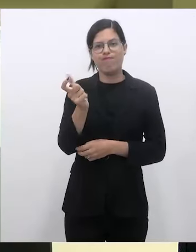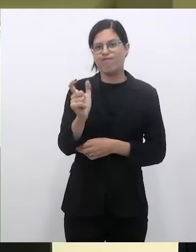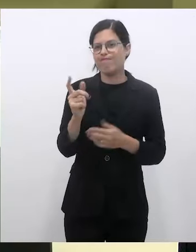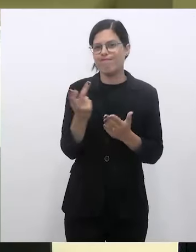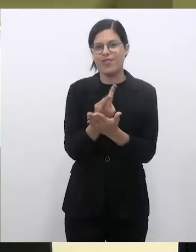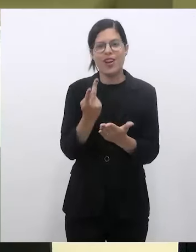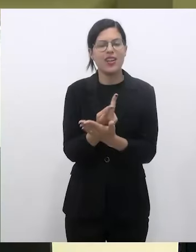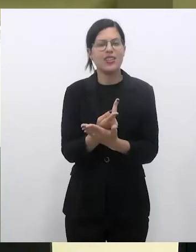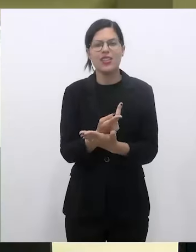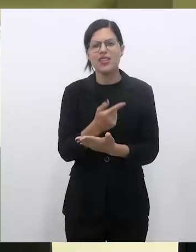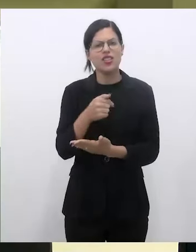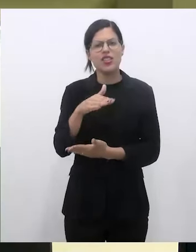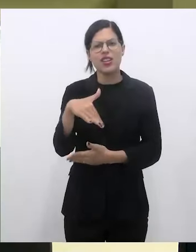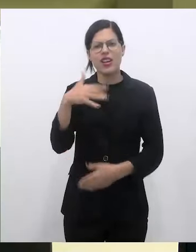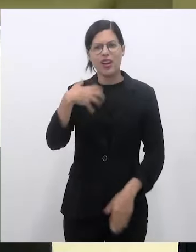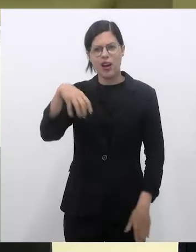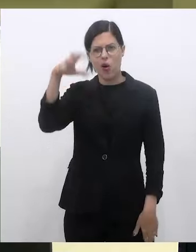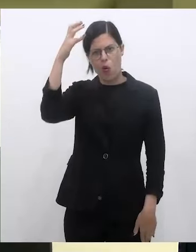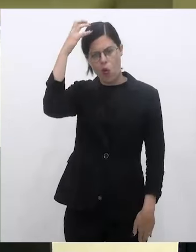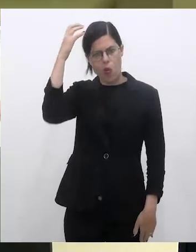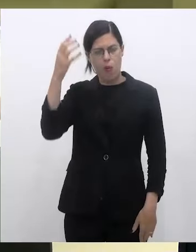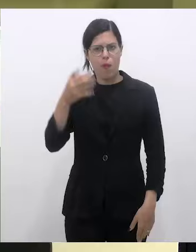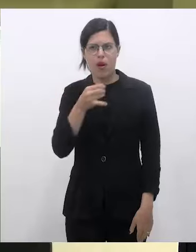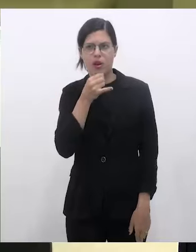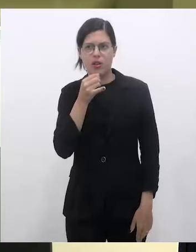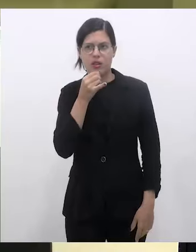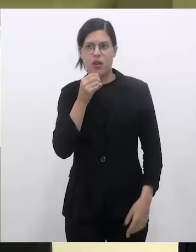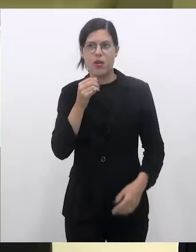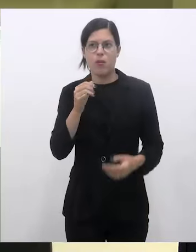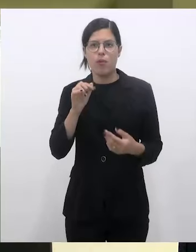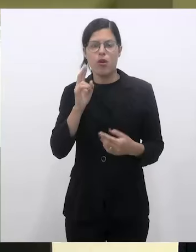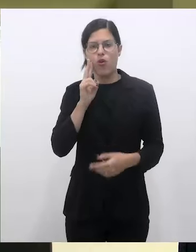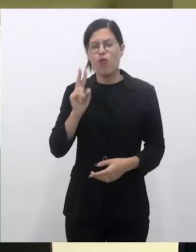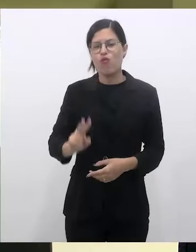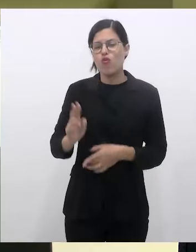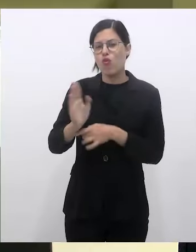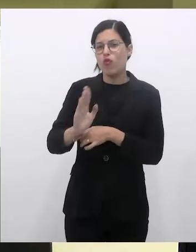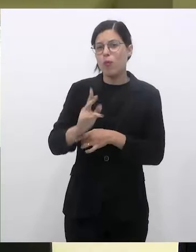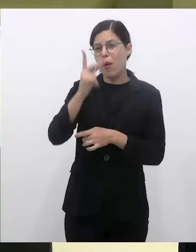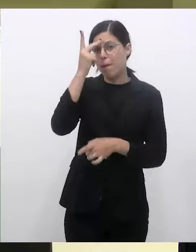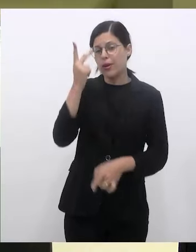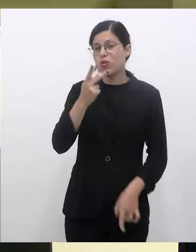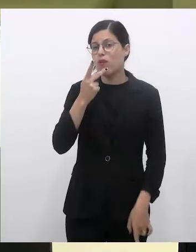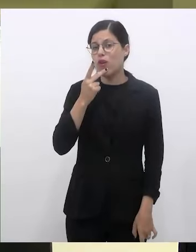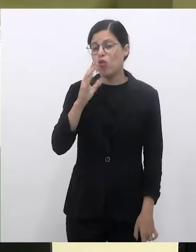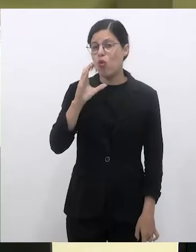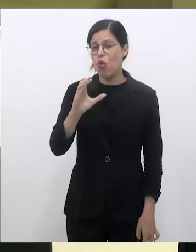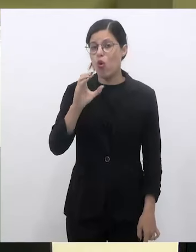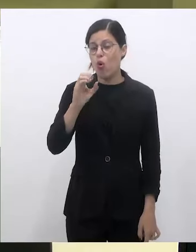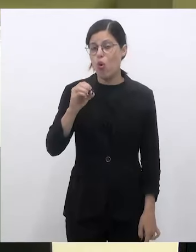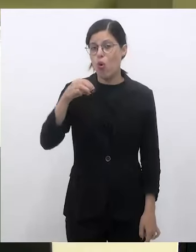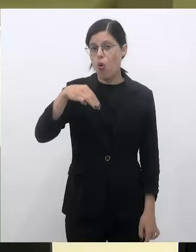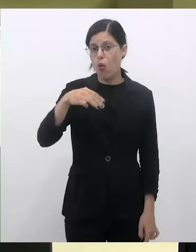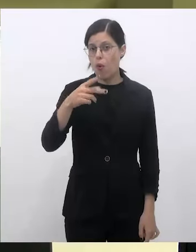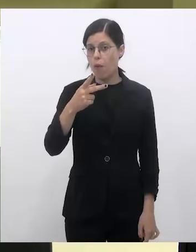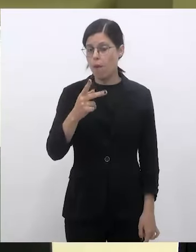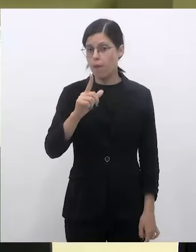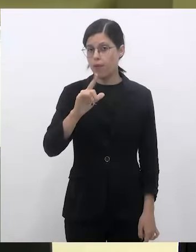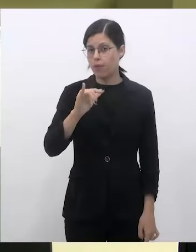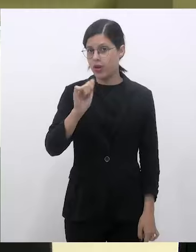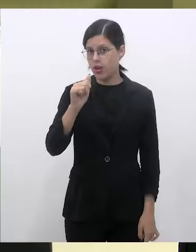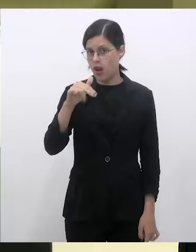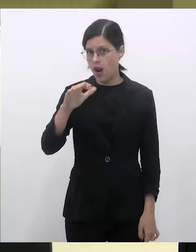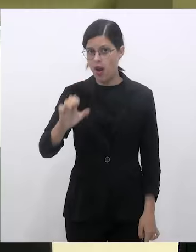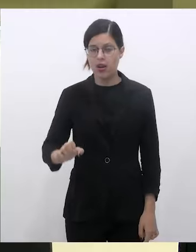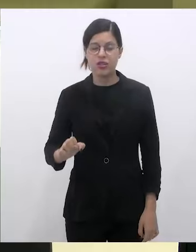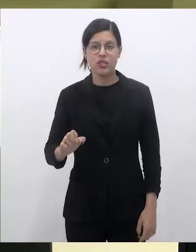palavra errada. De quem é a culpa? Por exemplo, eu ouvi um filme que o cara falava compliance, ele falava qualquer outra coisa menos